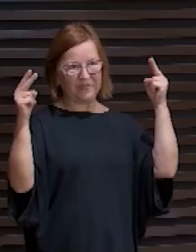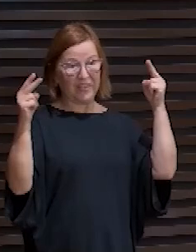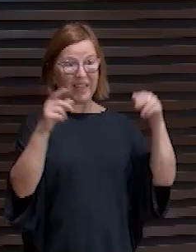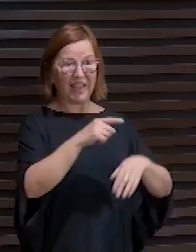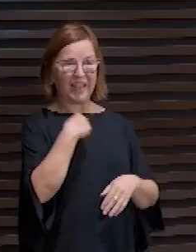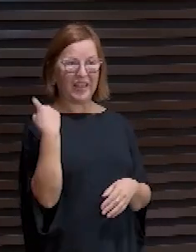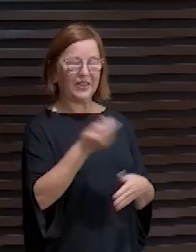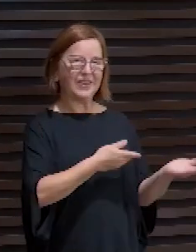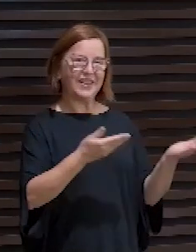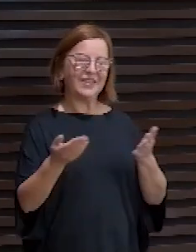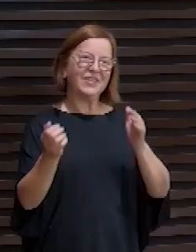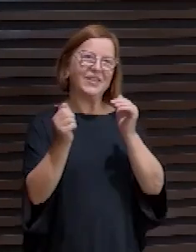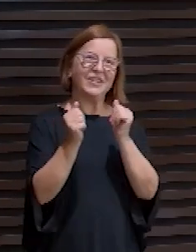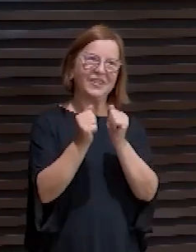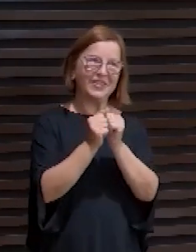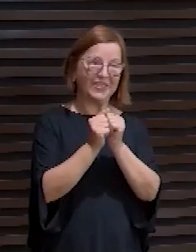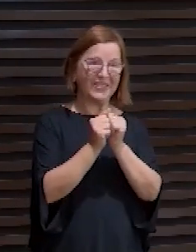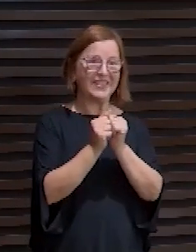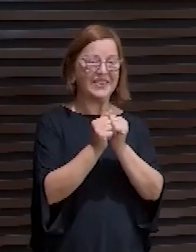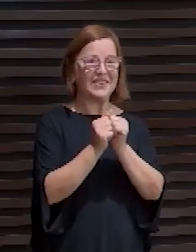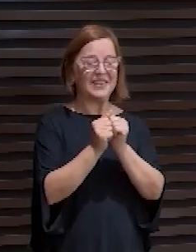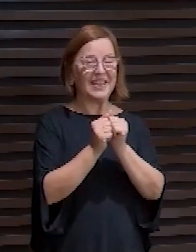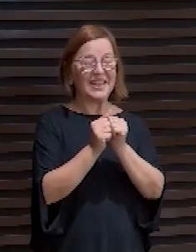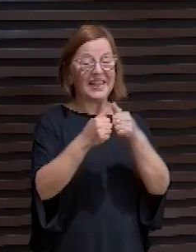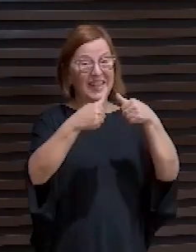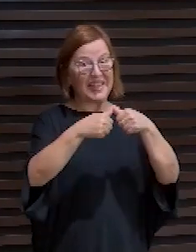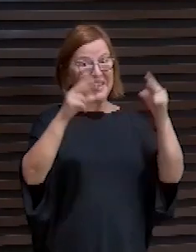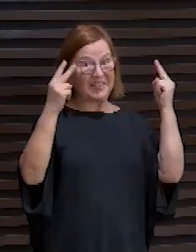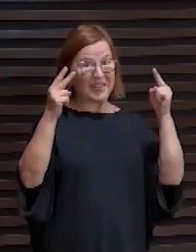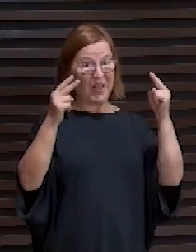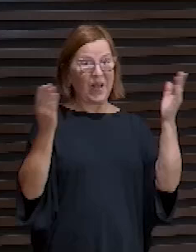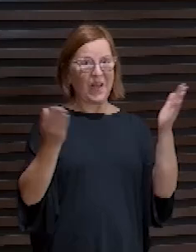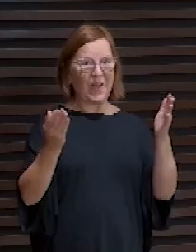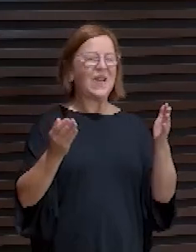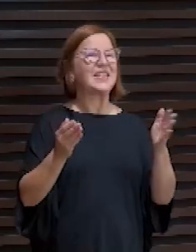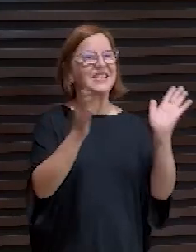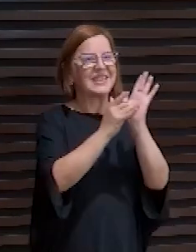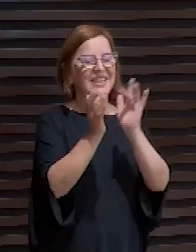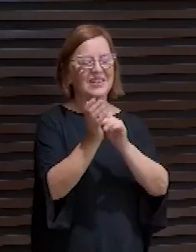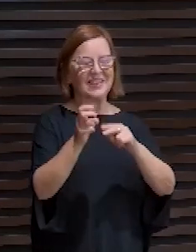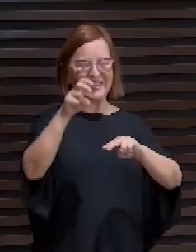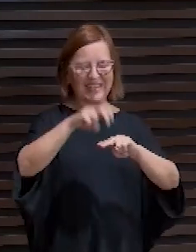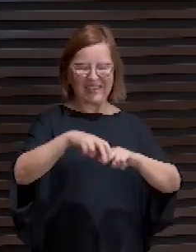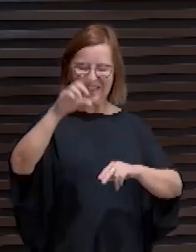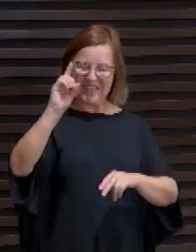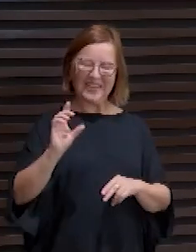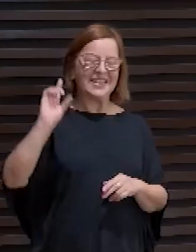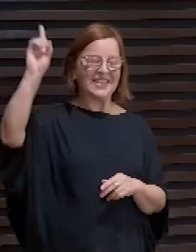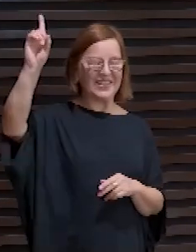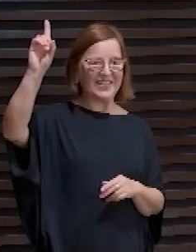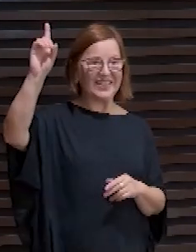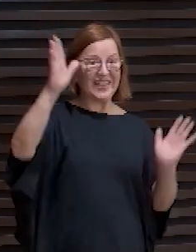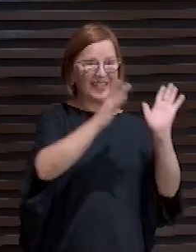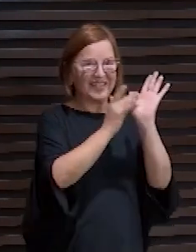levou juntamente com ele a esta vitória, e hoje ele está assentado à destra de Deus. Ele é a imagem